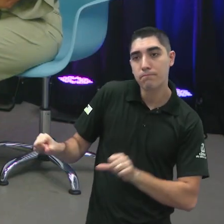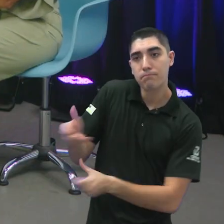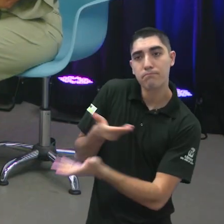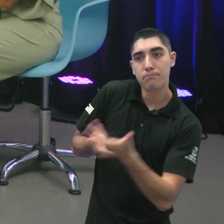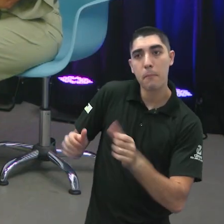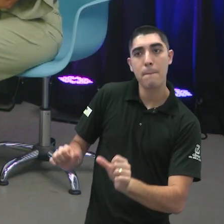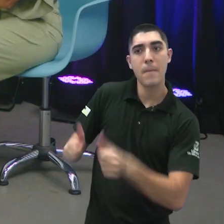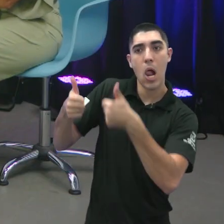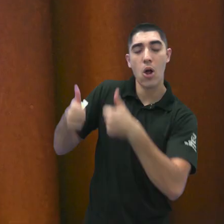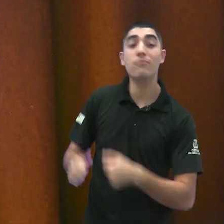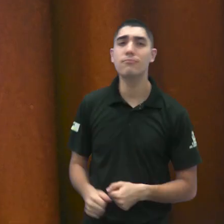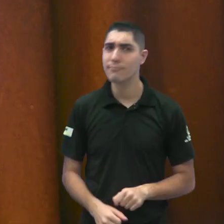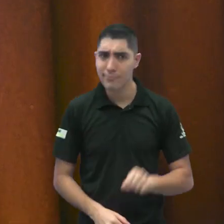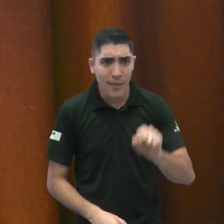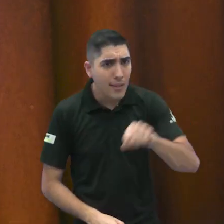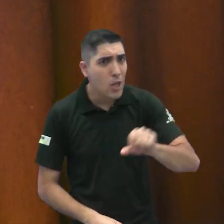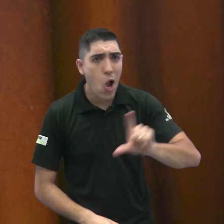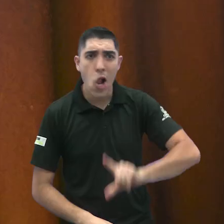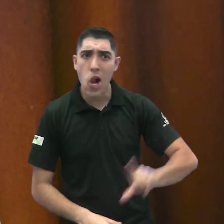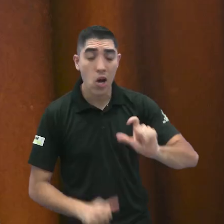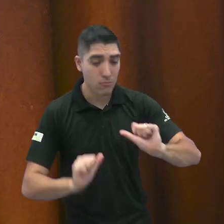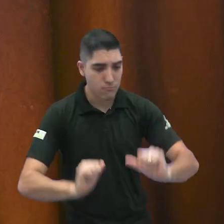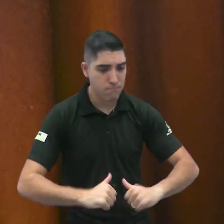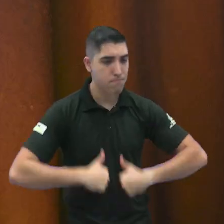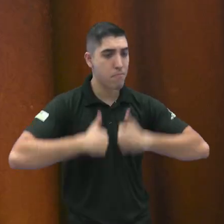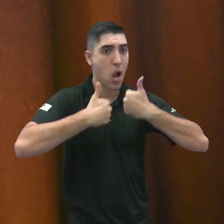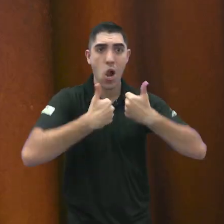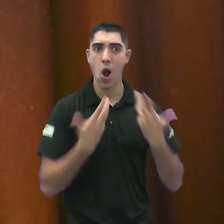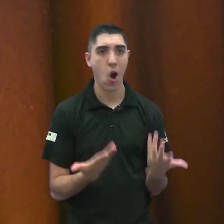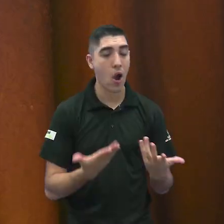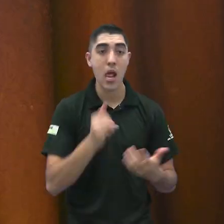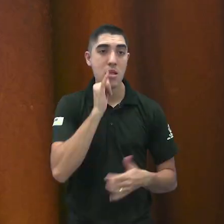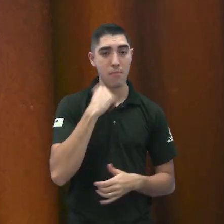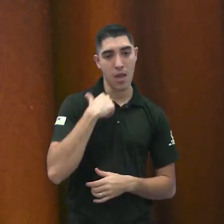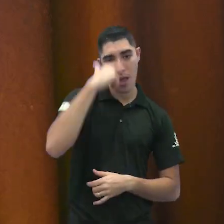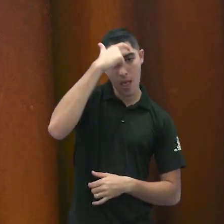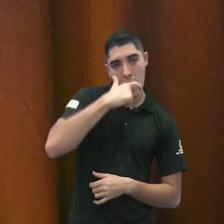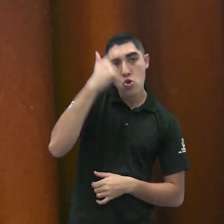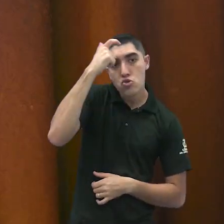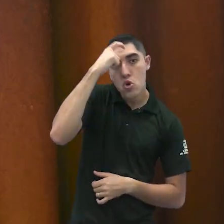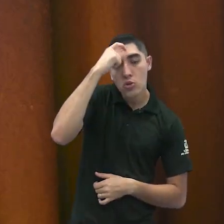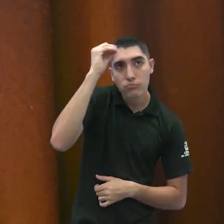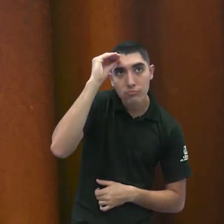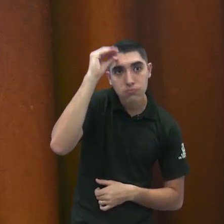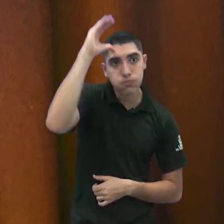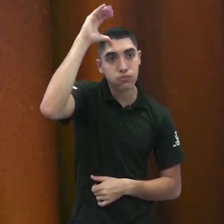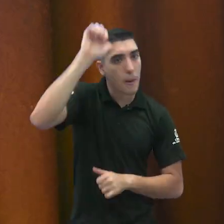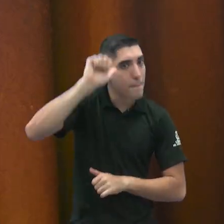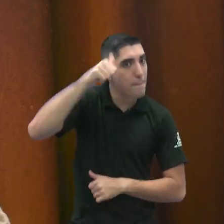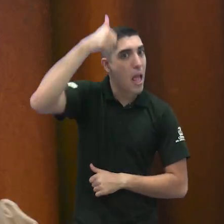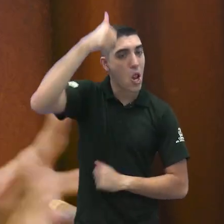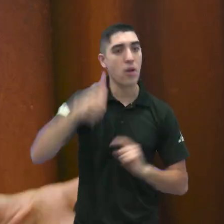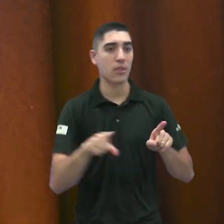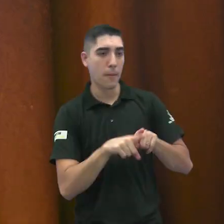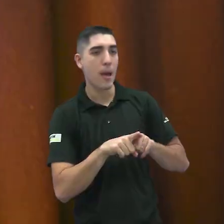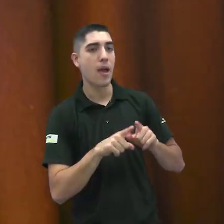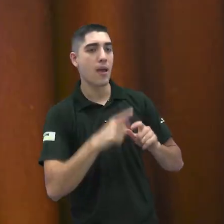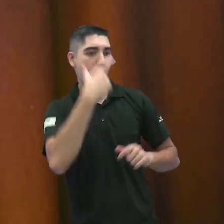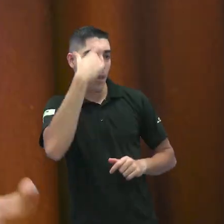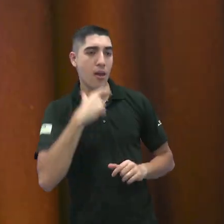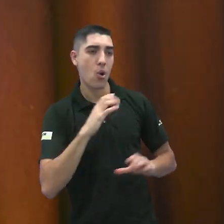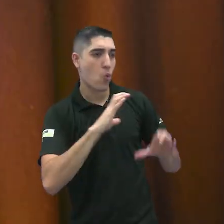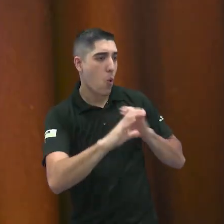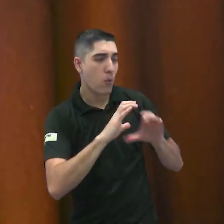Totalmente. Uma melhora na própria autoconsciência e na própria emoção consigo mesmo e nessas relações,